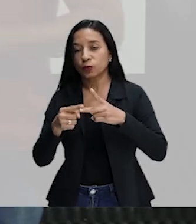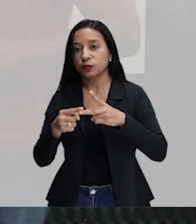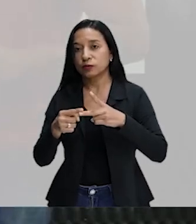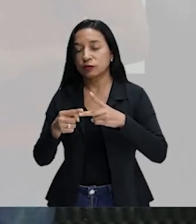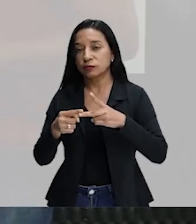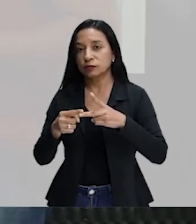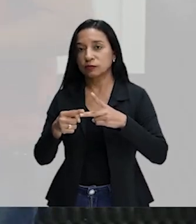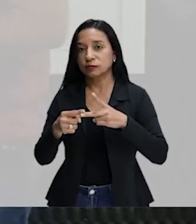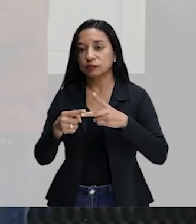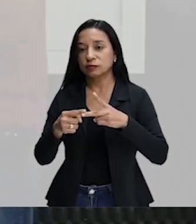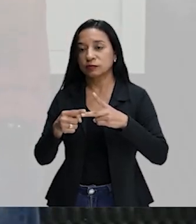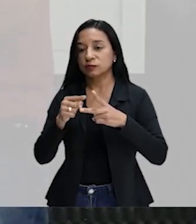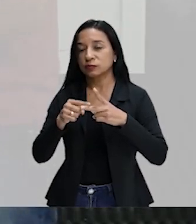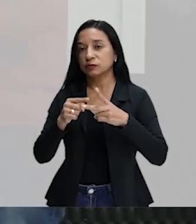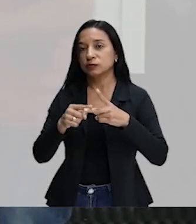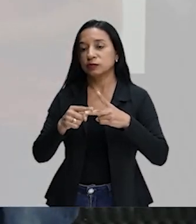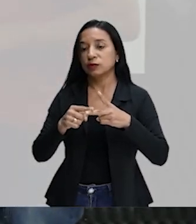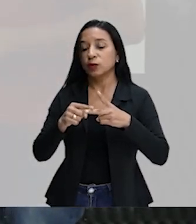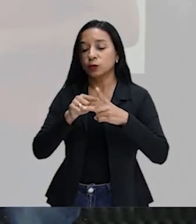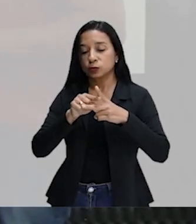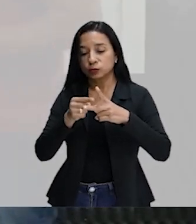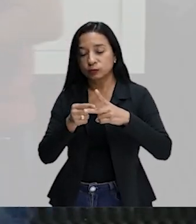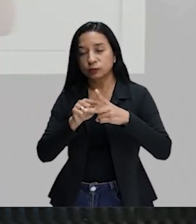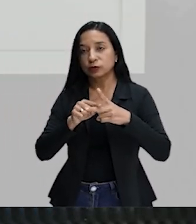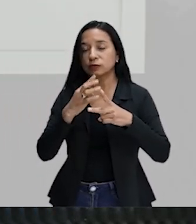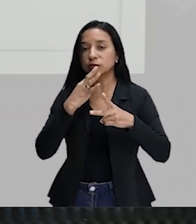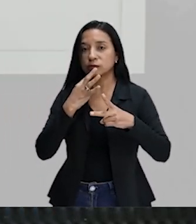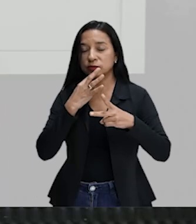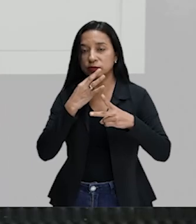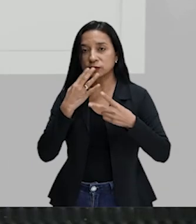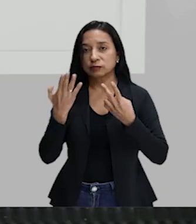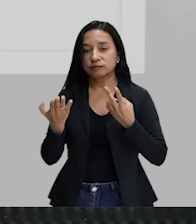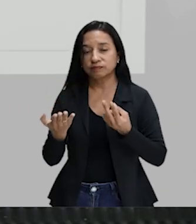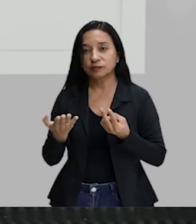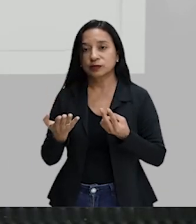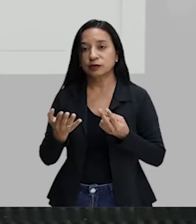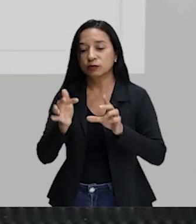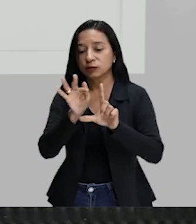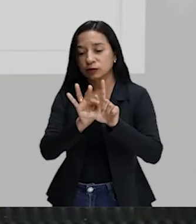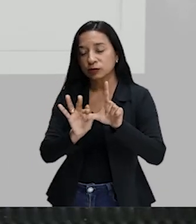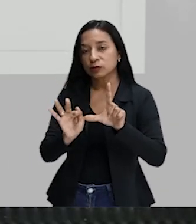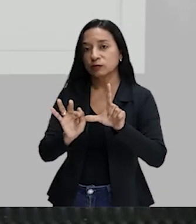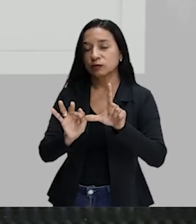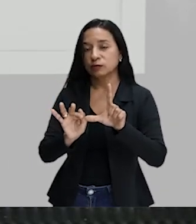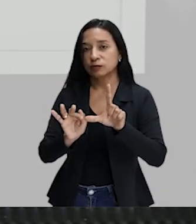cosseno já já, desses arcos conhecidos. Então, pessoal, essas fórmulas aqui não